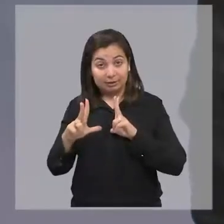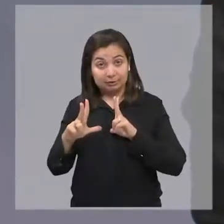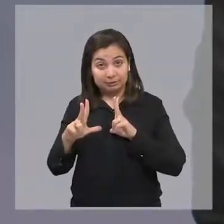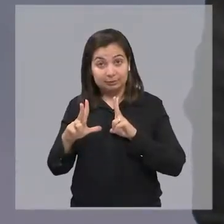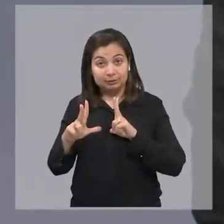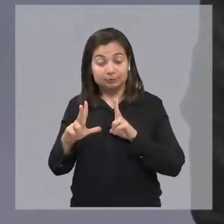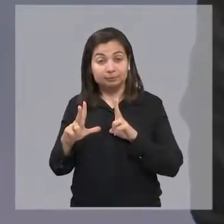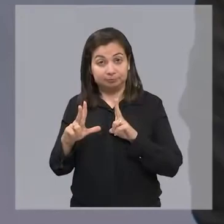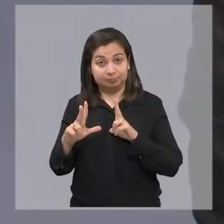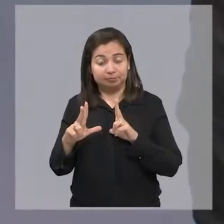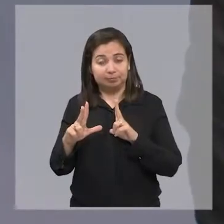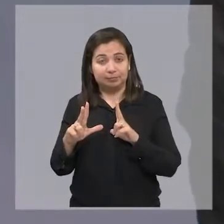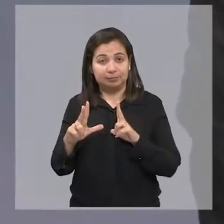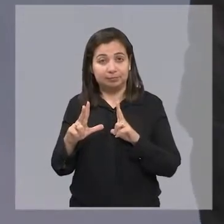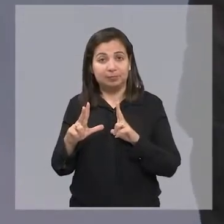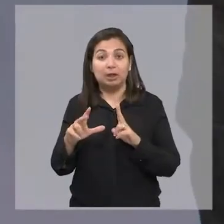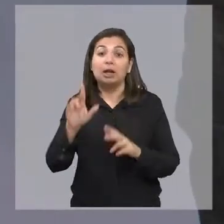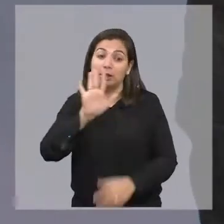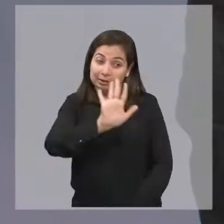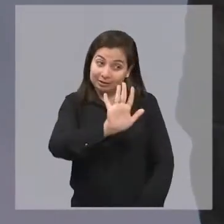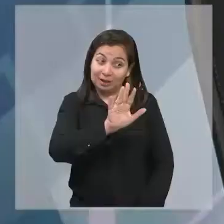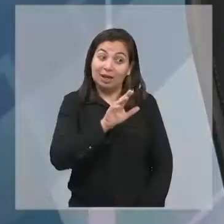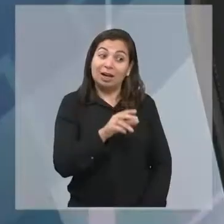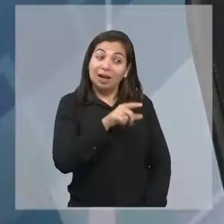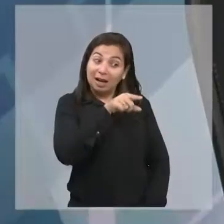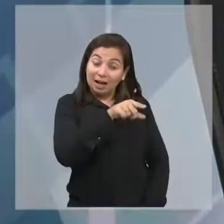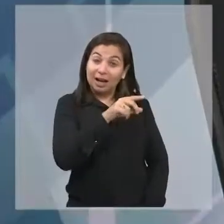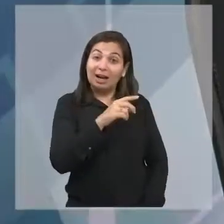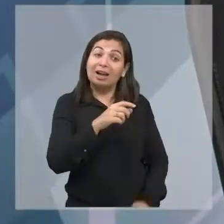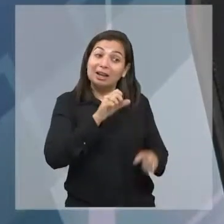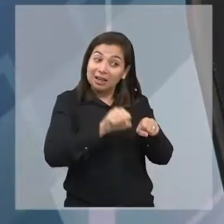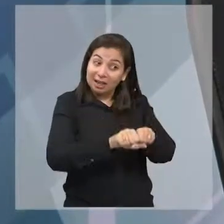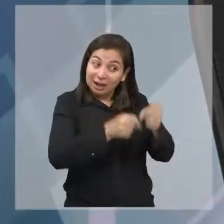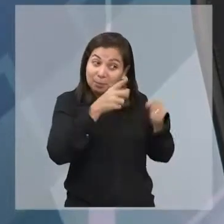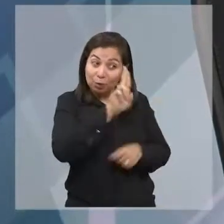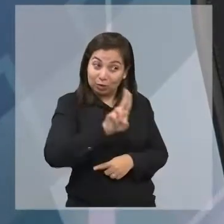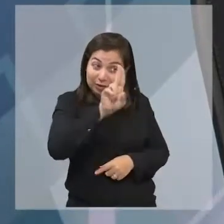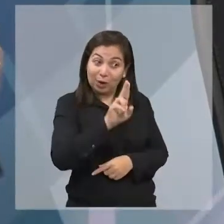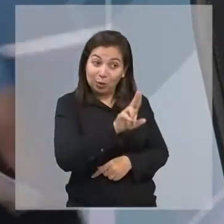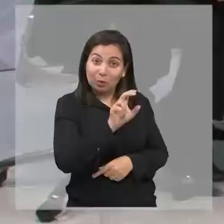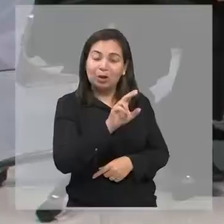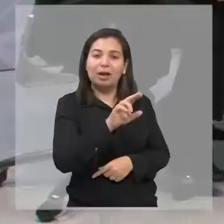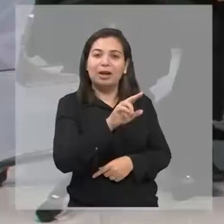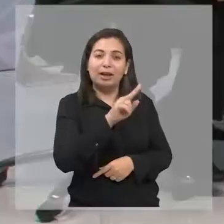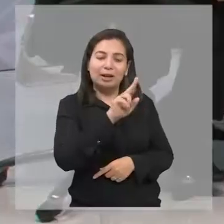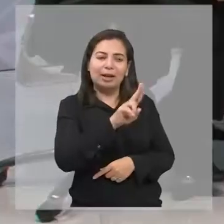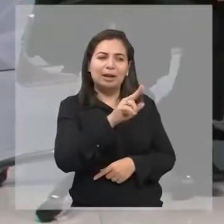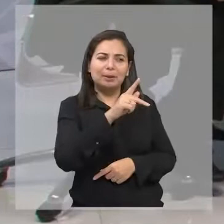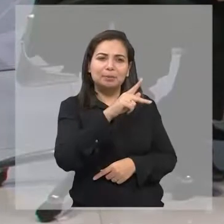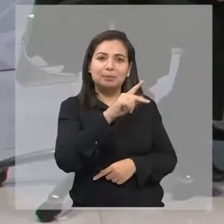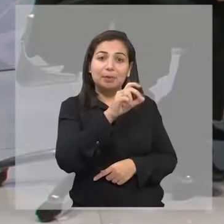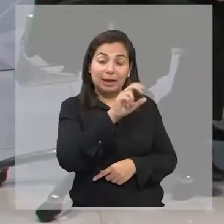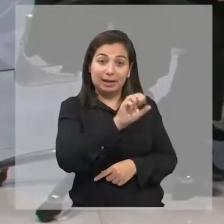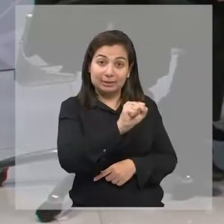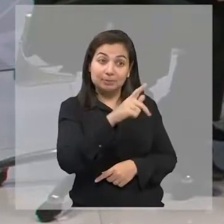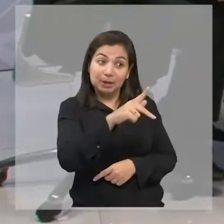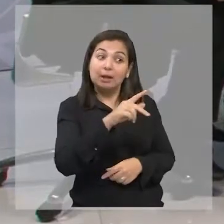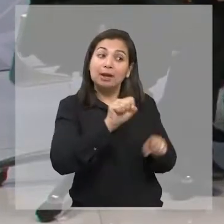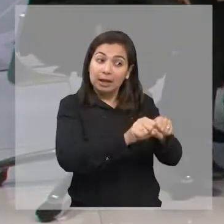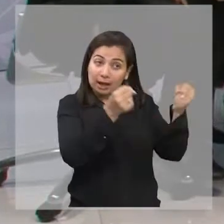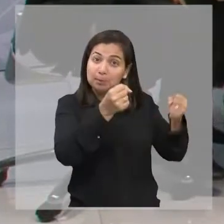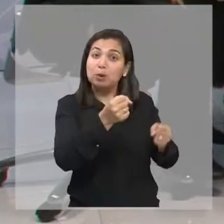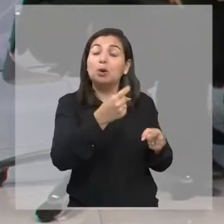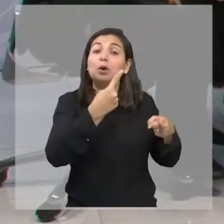professor. A universidade quebrou porque o Estado quebrou. Não, ele tem 9,7% pela Constituição do Estado de ICMS de São